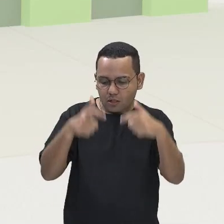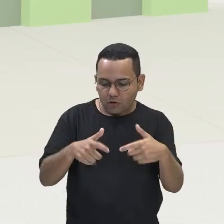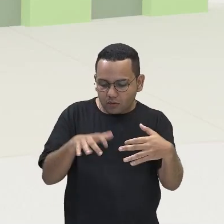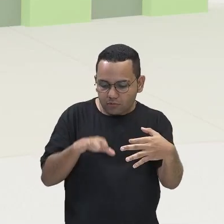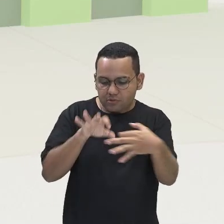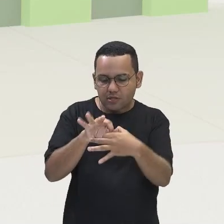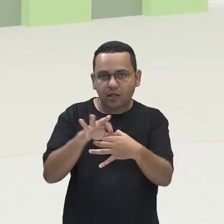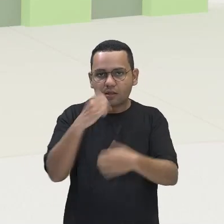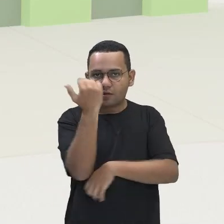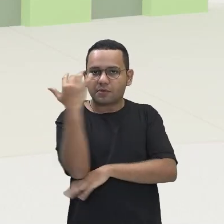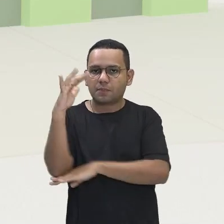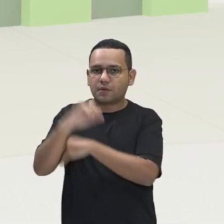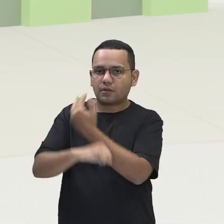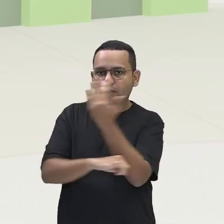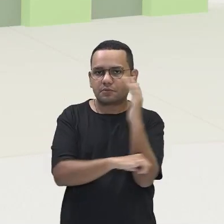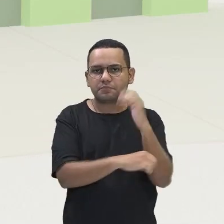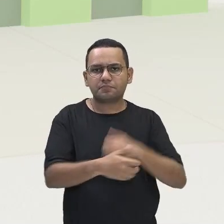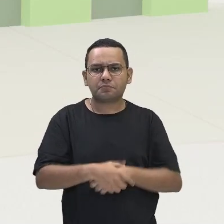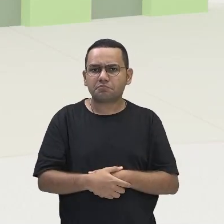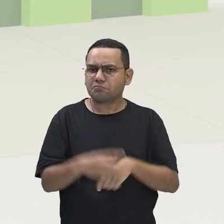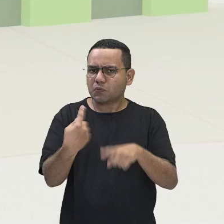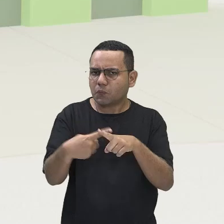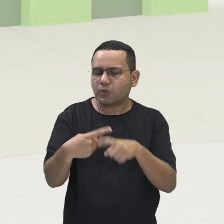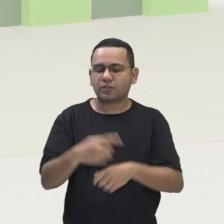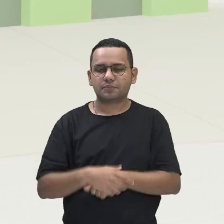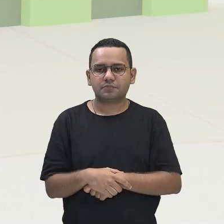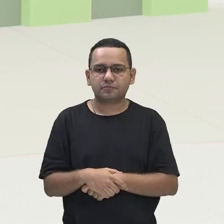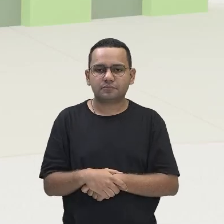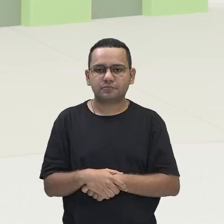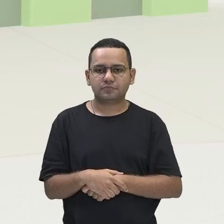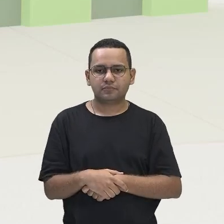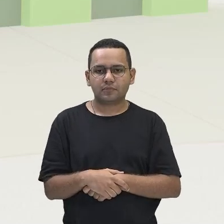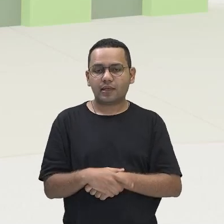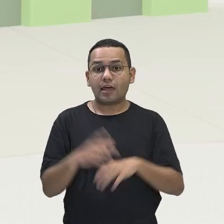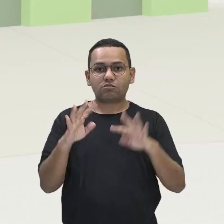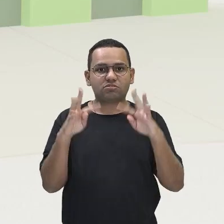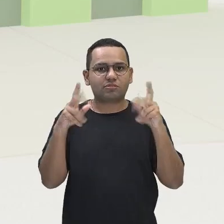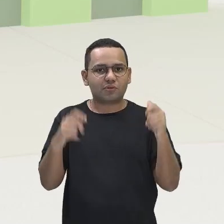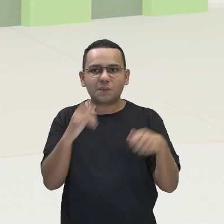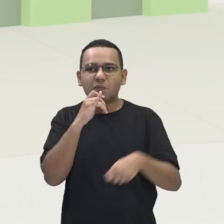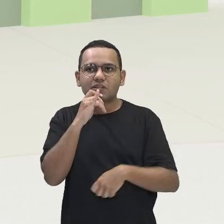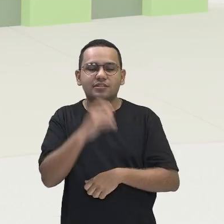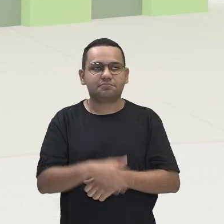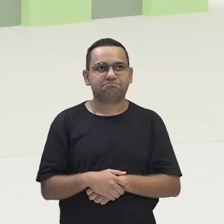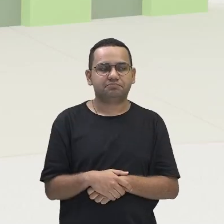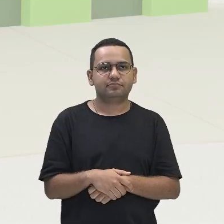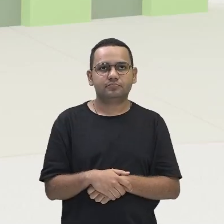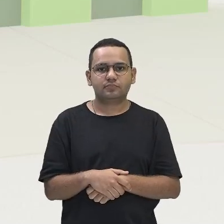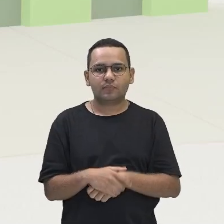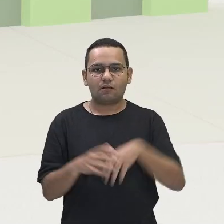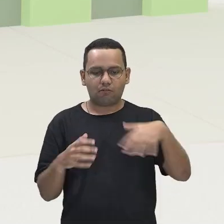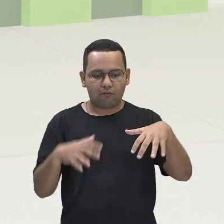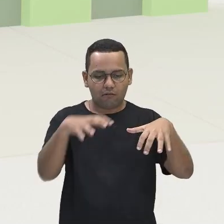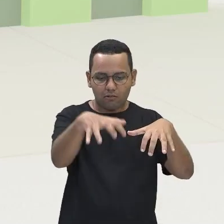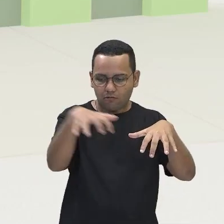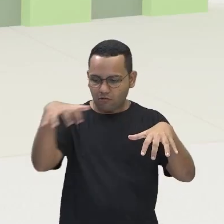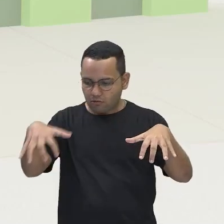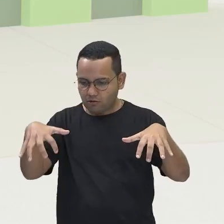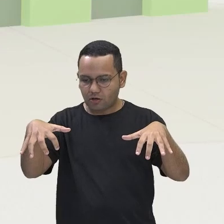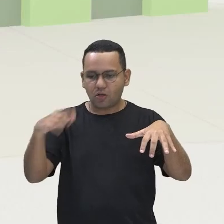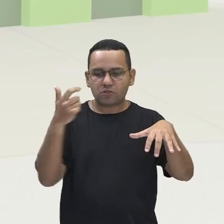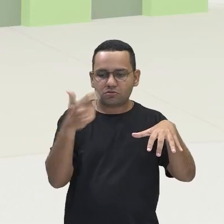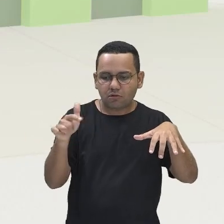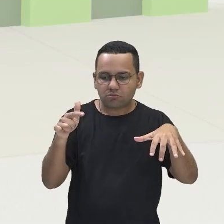porque esse ambiente ele é um todo. Não dá para a gente separar em metades em que possa excluir o homem